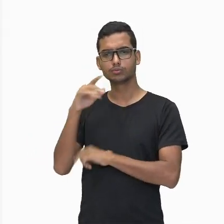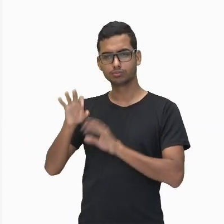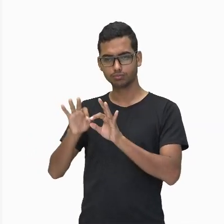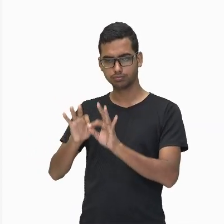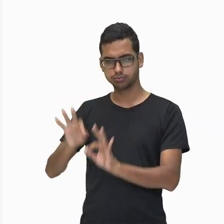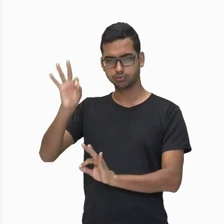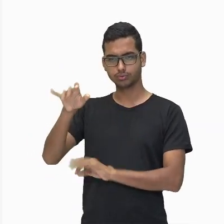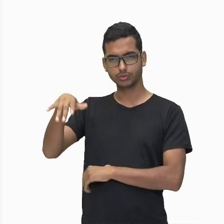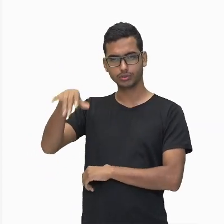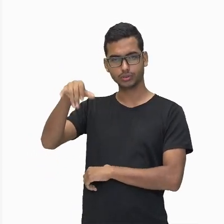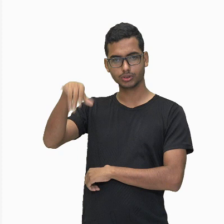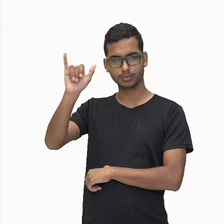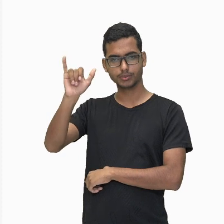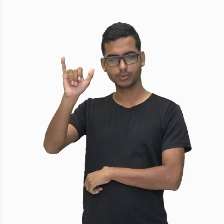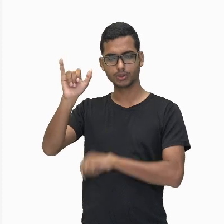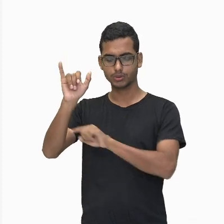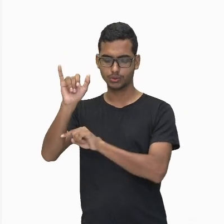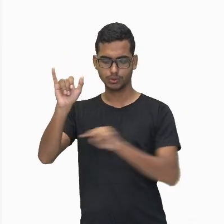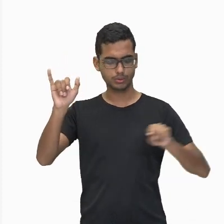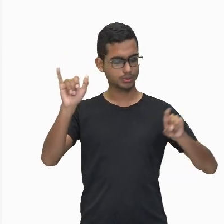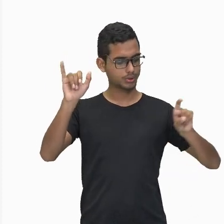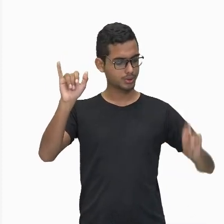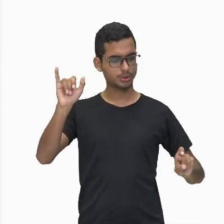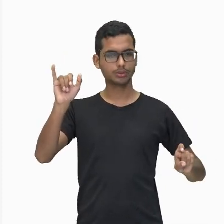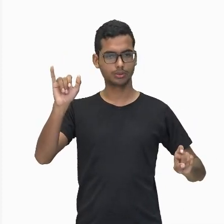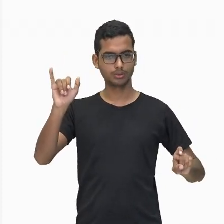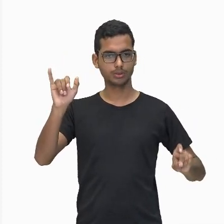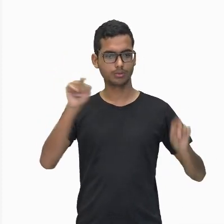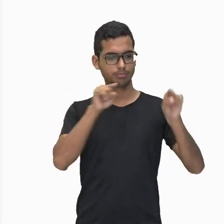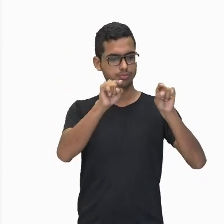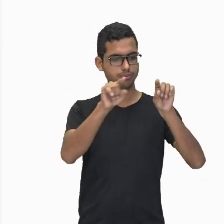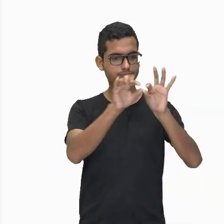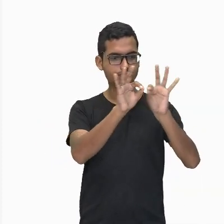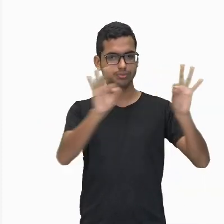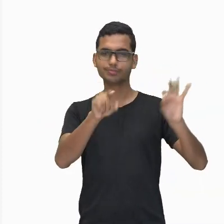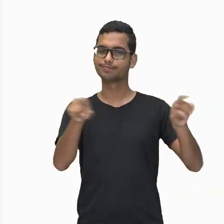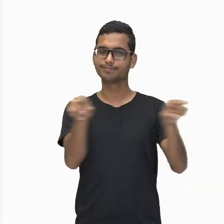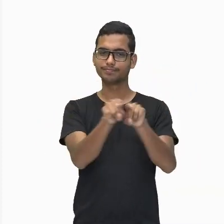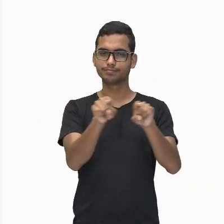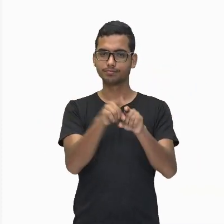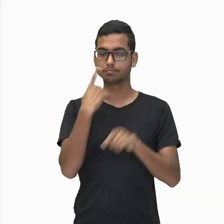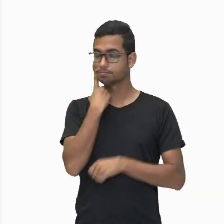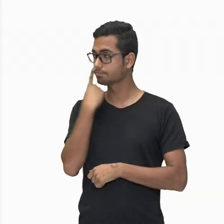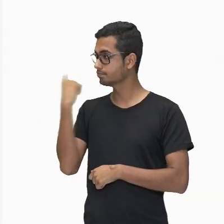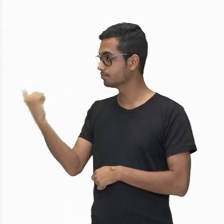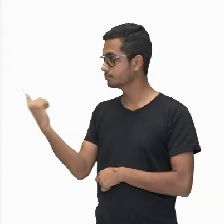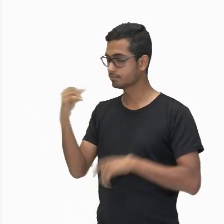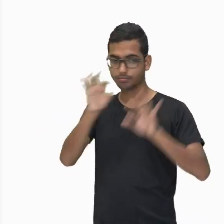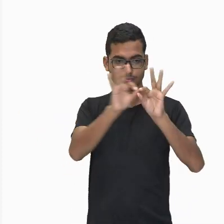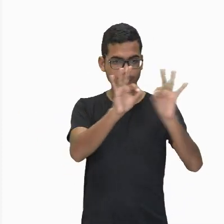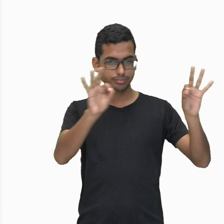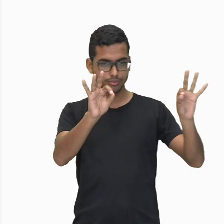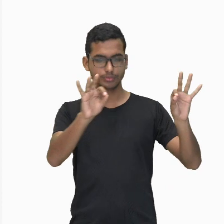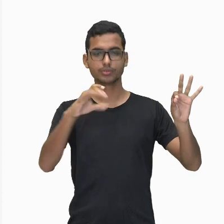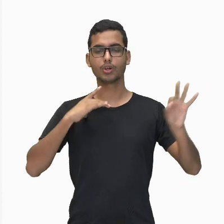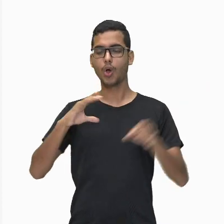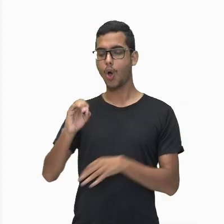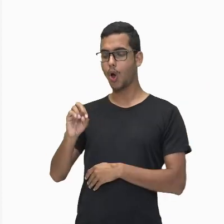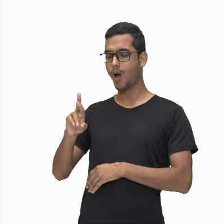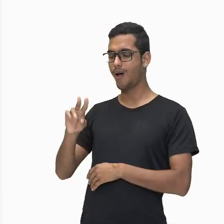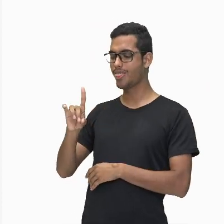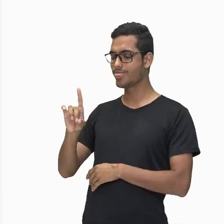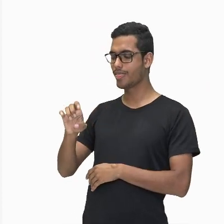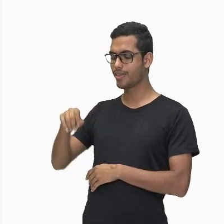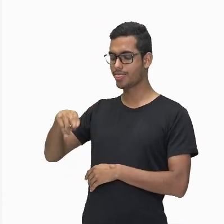eixo Y, o eixo das ordenadas. Então, para calcular a distância entre dois